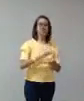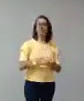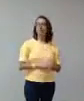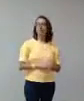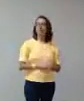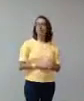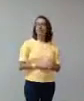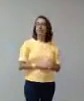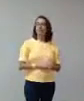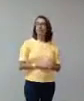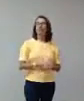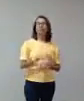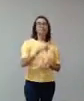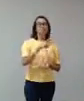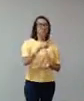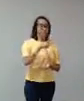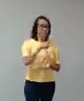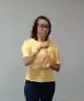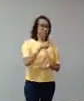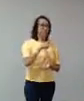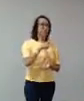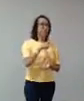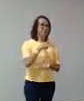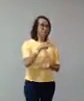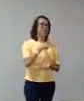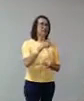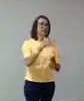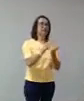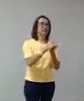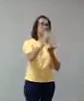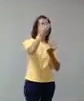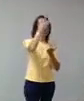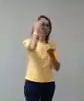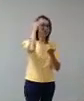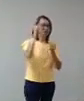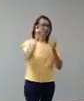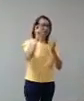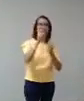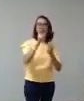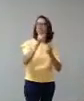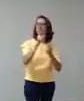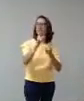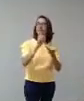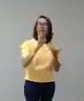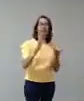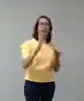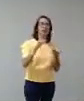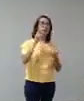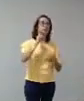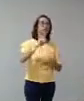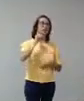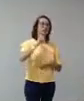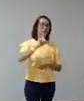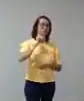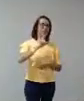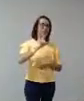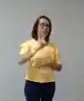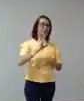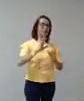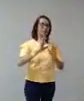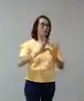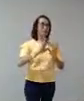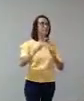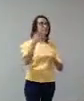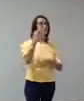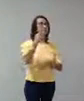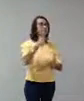interessada, porém, para nós irmos, eles iam ceder todo o material nos Estados Unidos, mas nós tínhamos que ir,